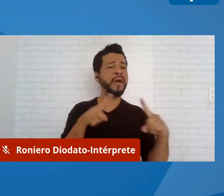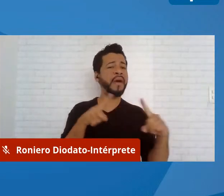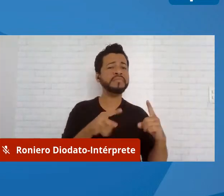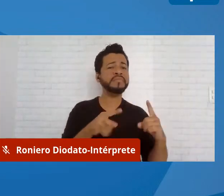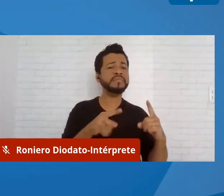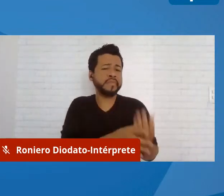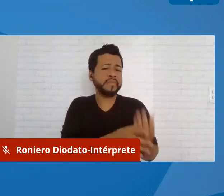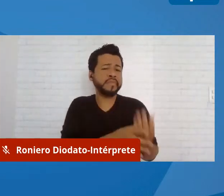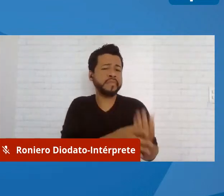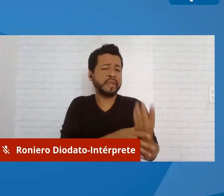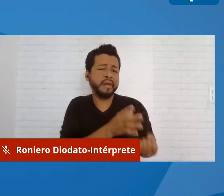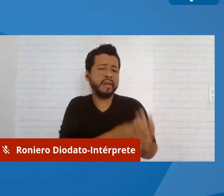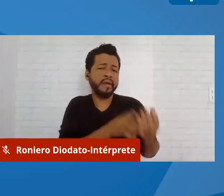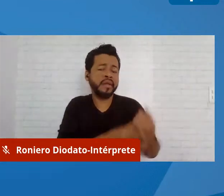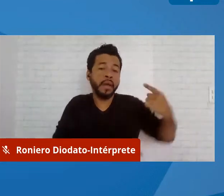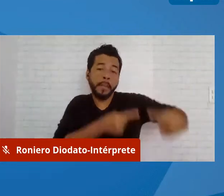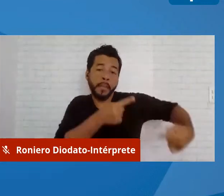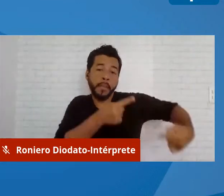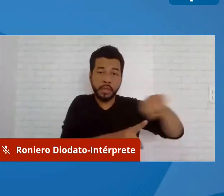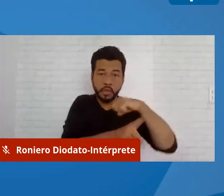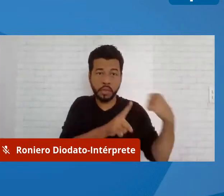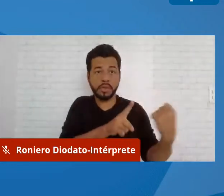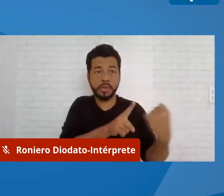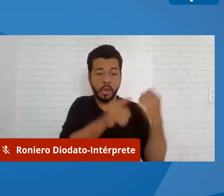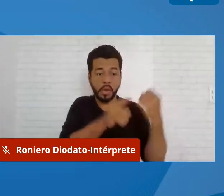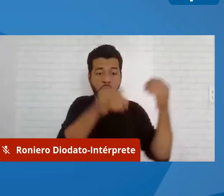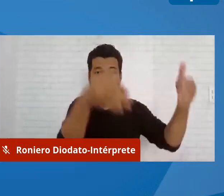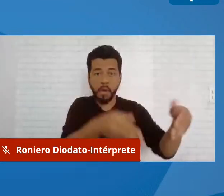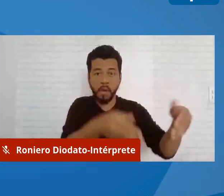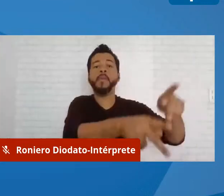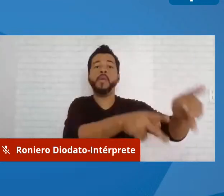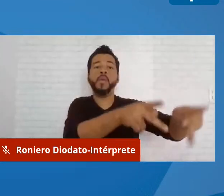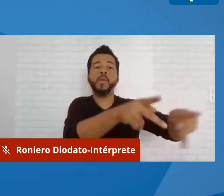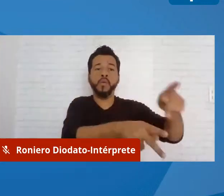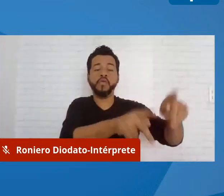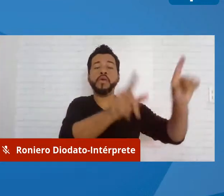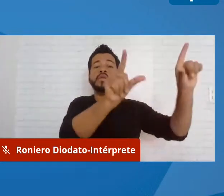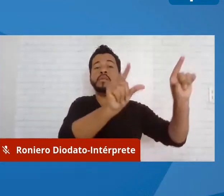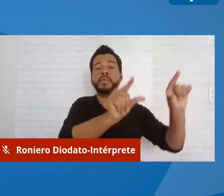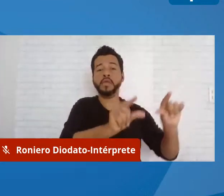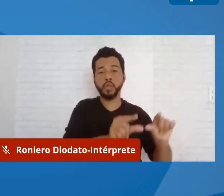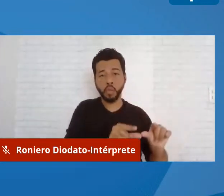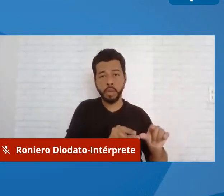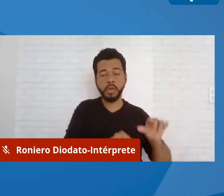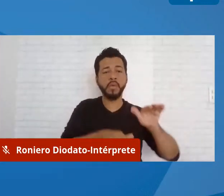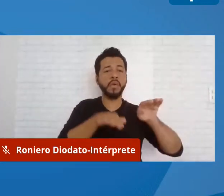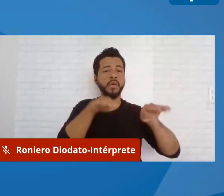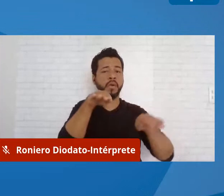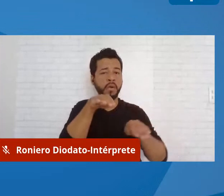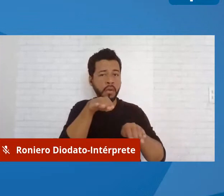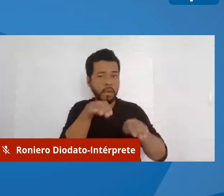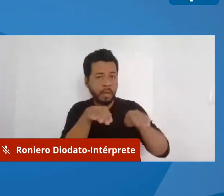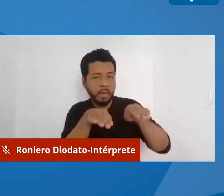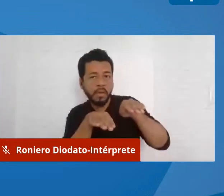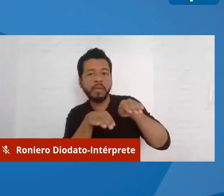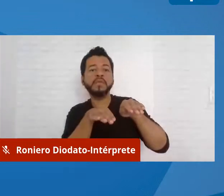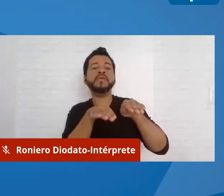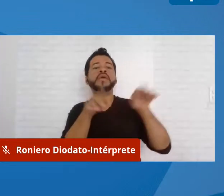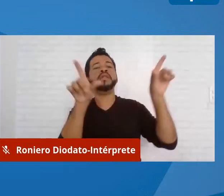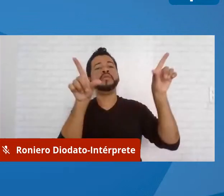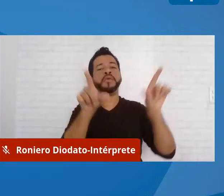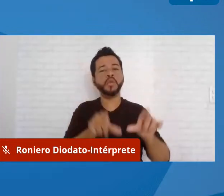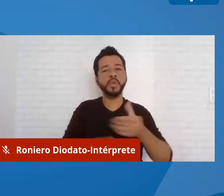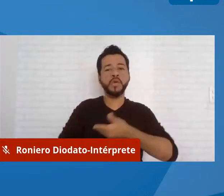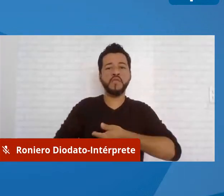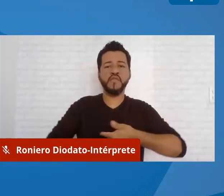sociais que atenderam a massa da população, diminuiu a desigualdade, diminuiu a exclusão social, diminuiu a fome, diminuiu a miséria,